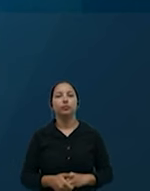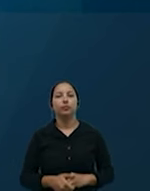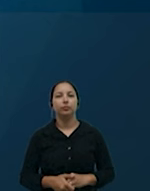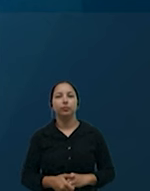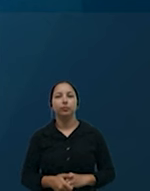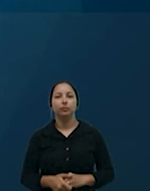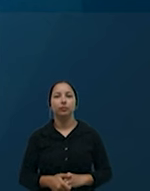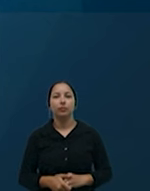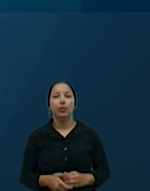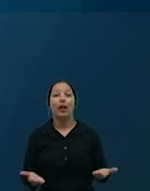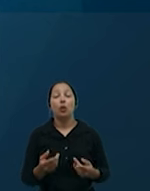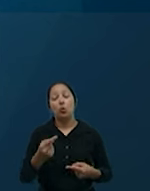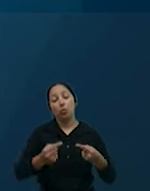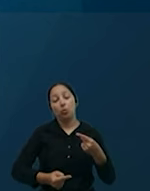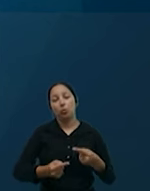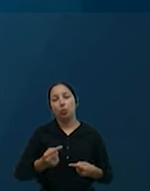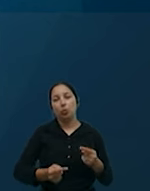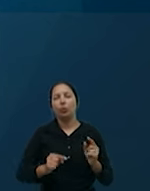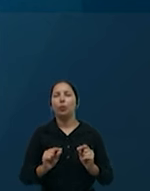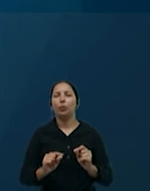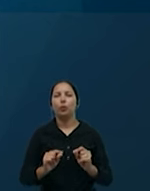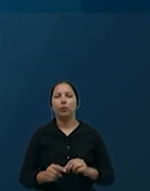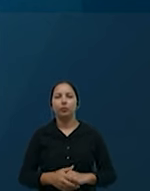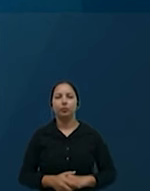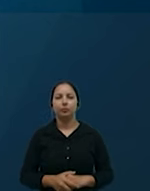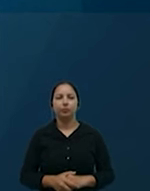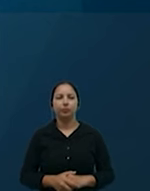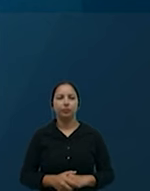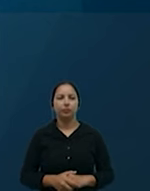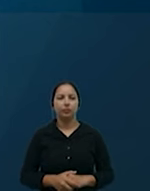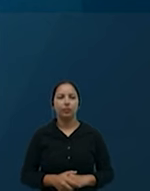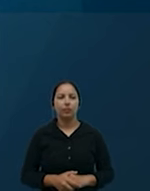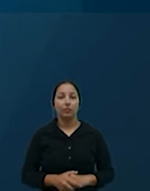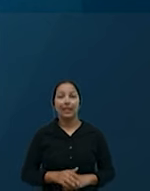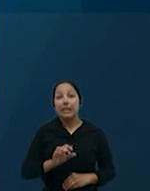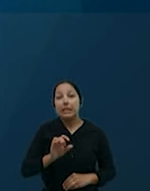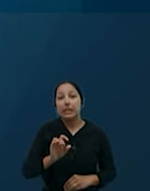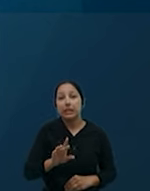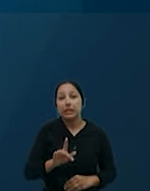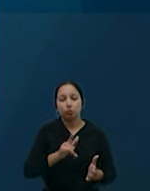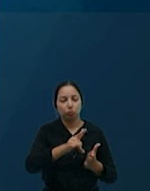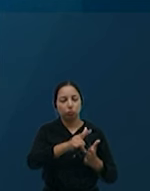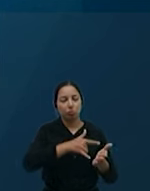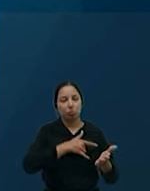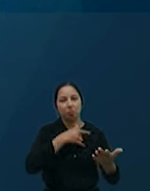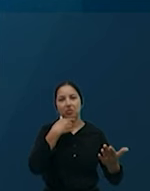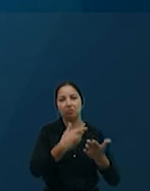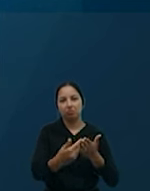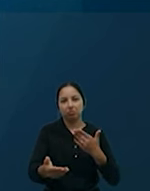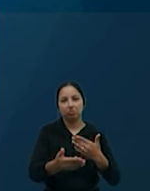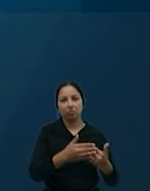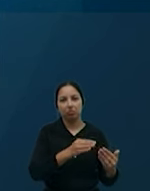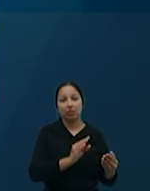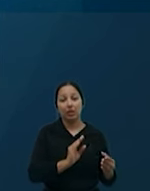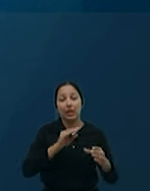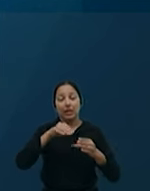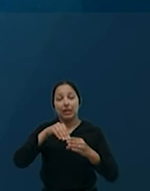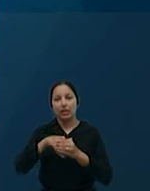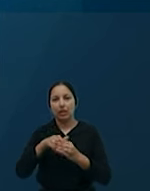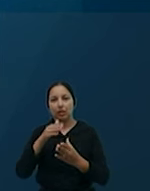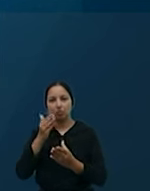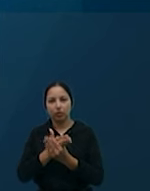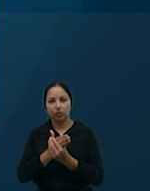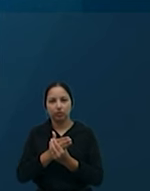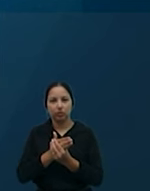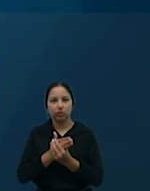aqui é se qualquer documento que venha ao processo pode ter o